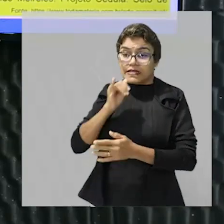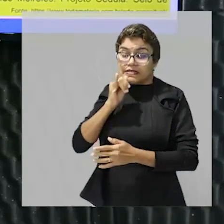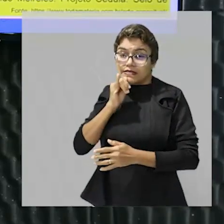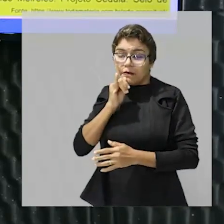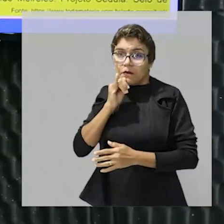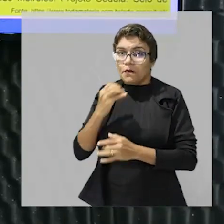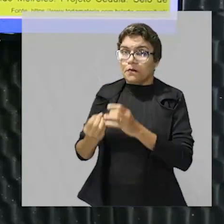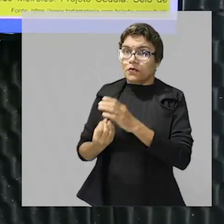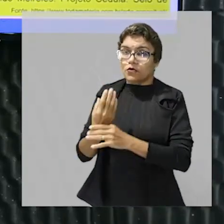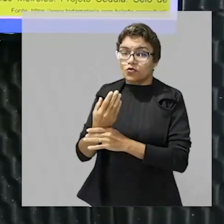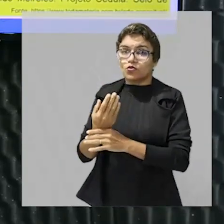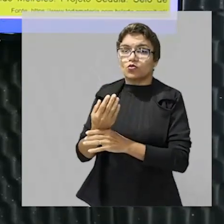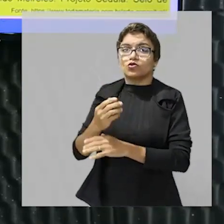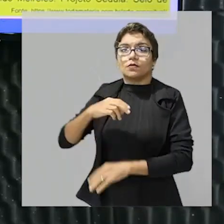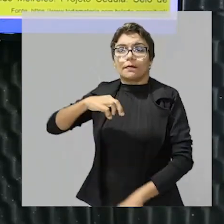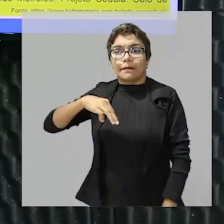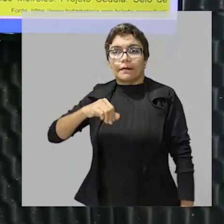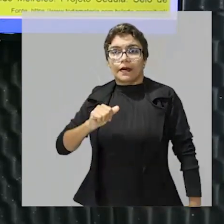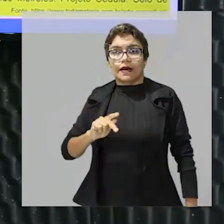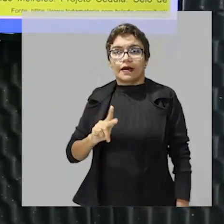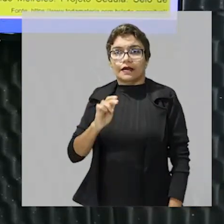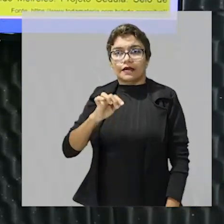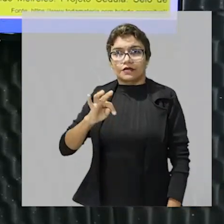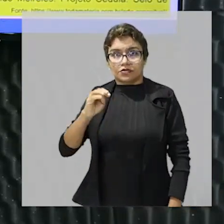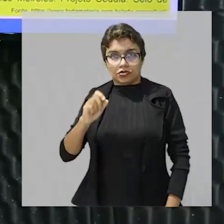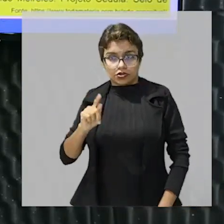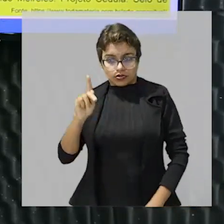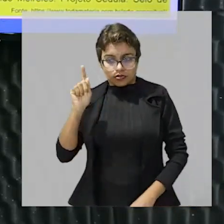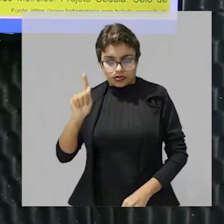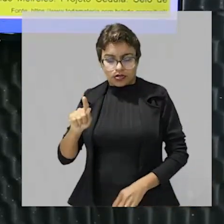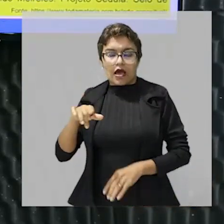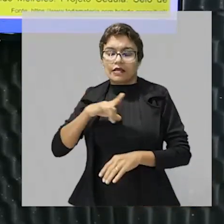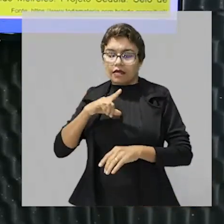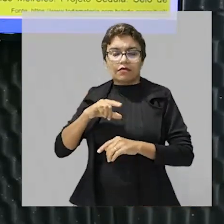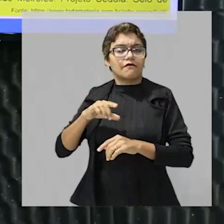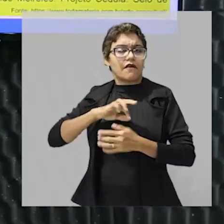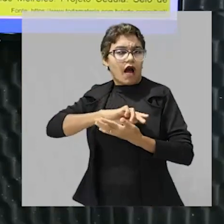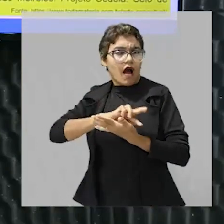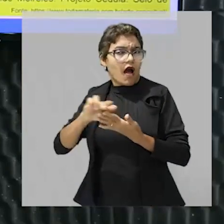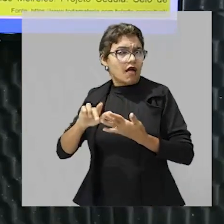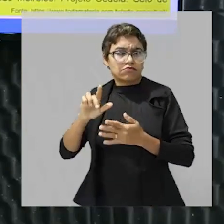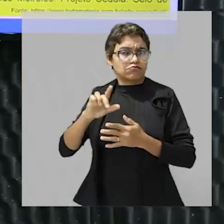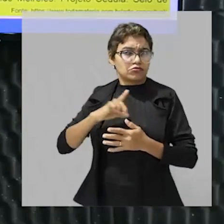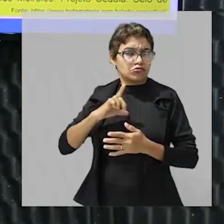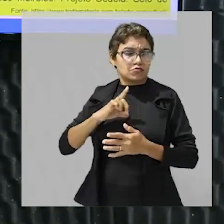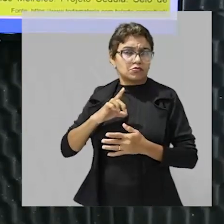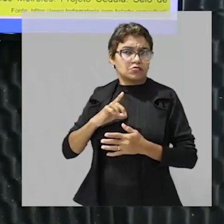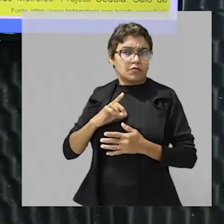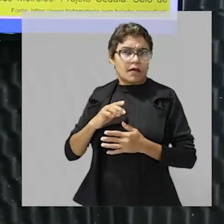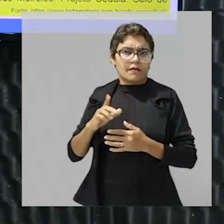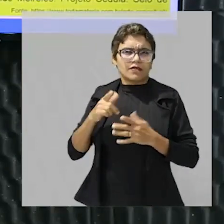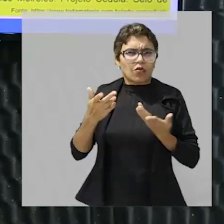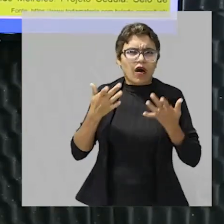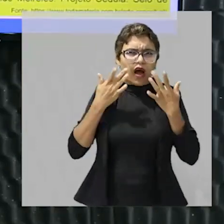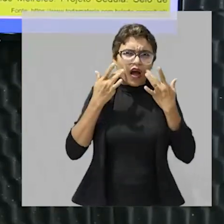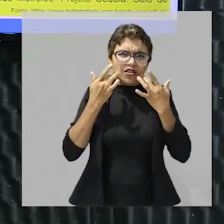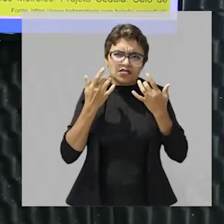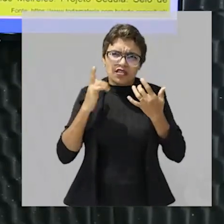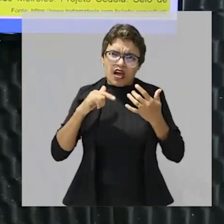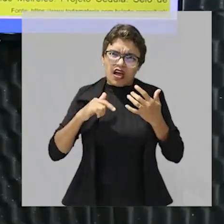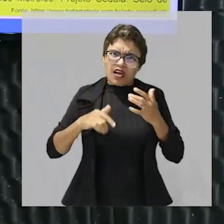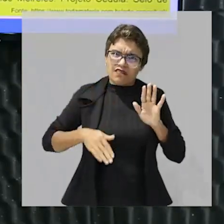O resultado é simplesmente a personificação da ideia. Quando é o artista, não, o artista é vagabundo. Vocês estão entendendo onde eu estou